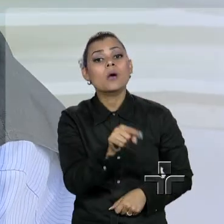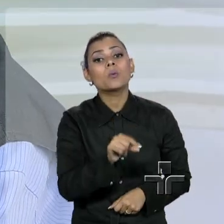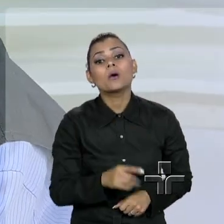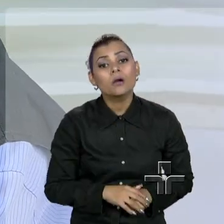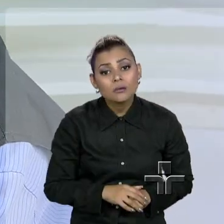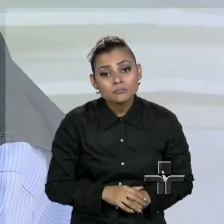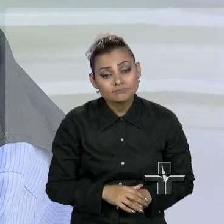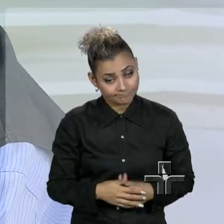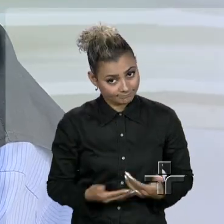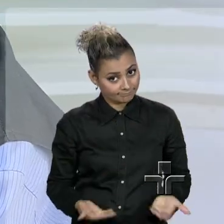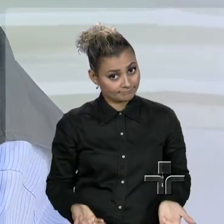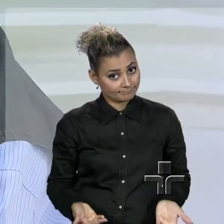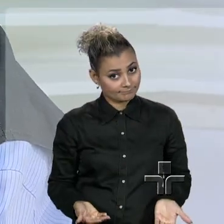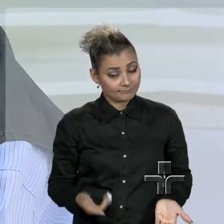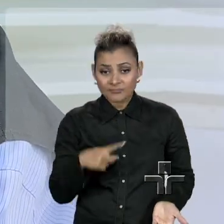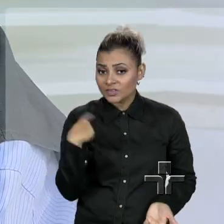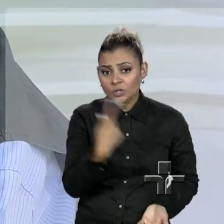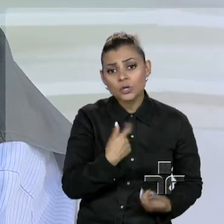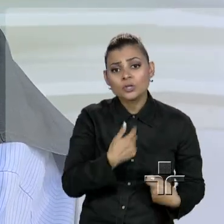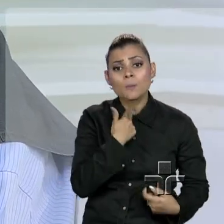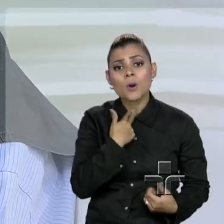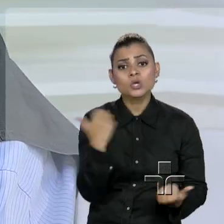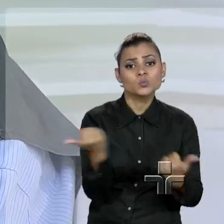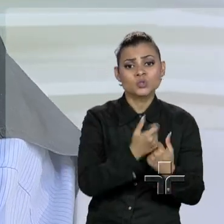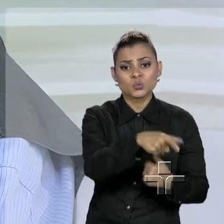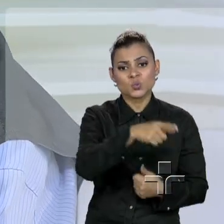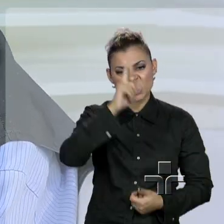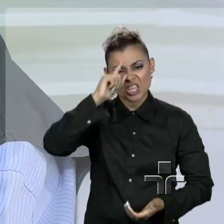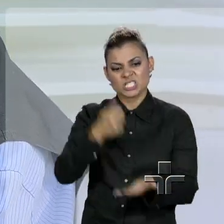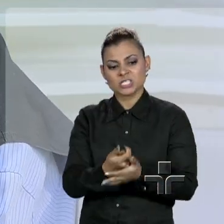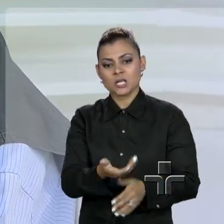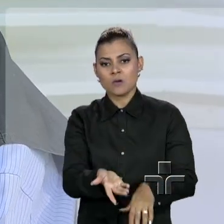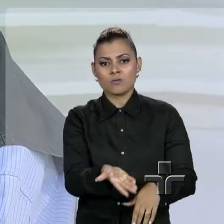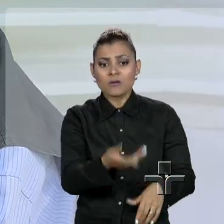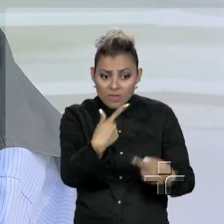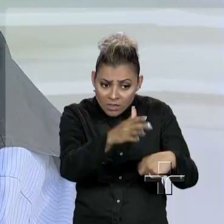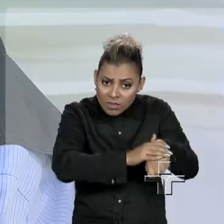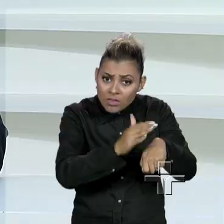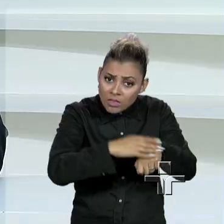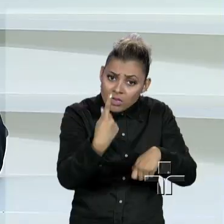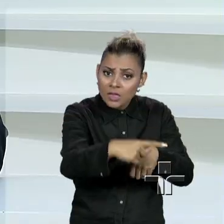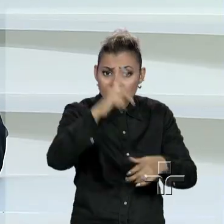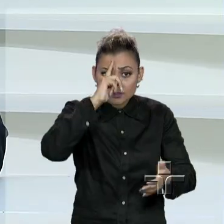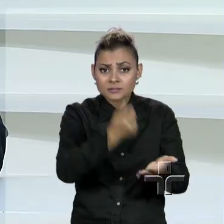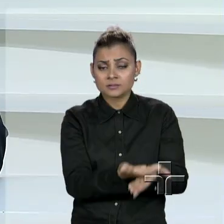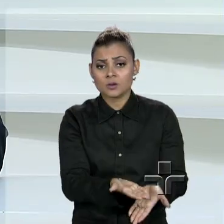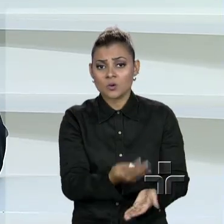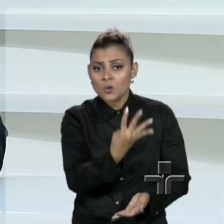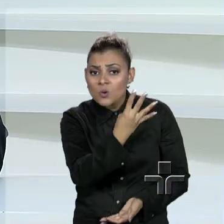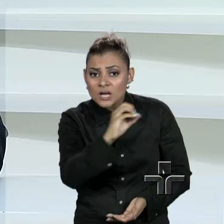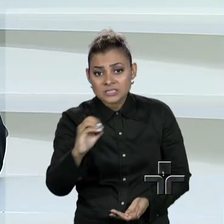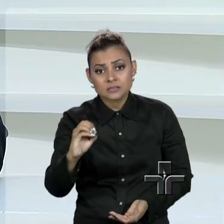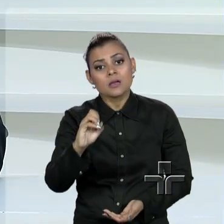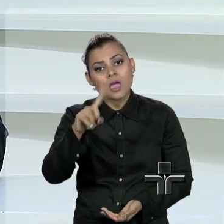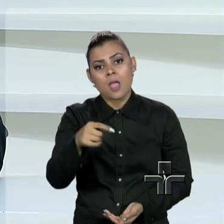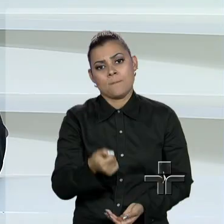acho que nós não podemos decidir por eles. Na minha opinião, você pode dizer 400 é pouco.